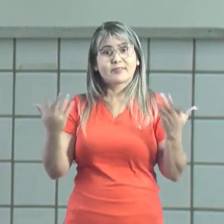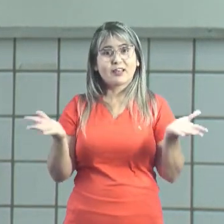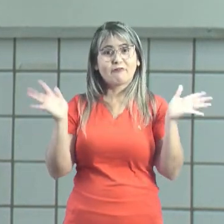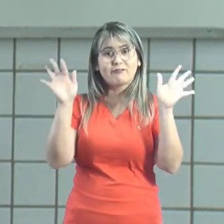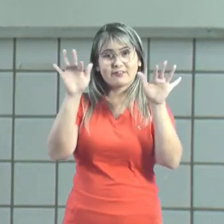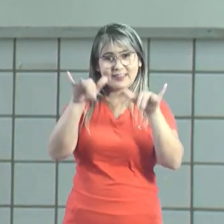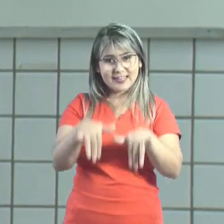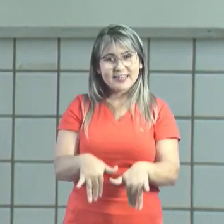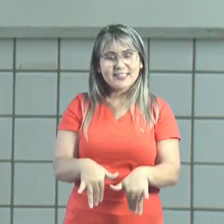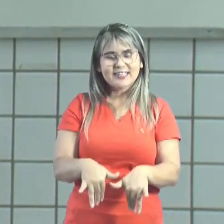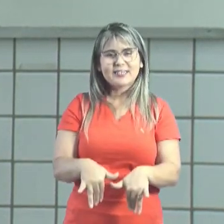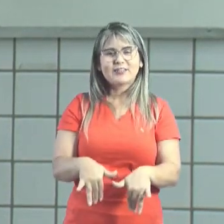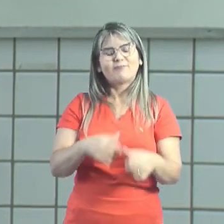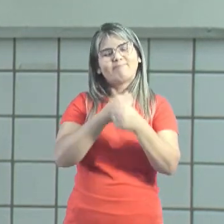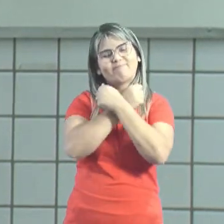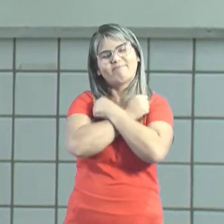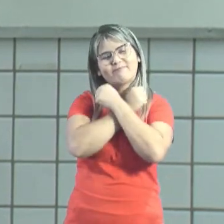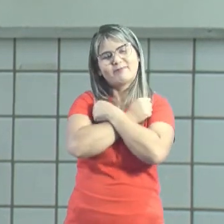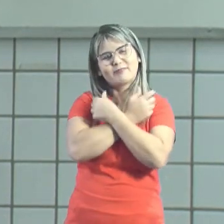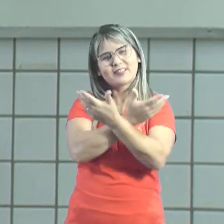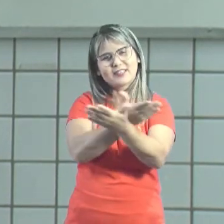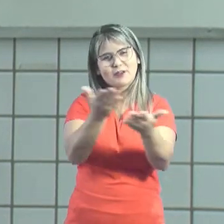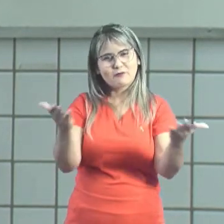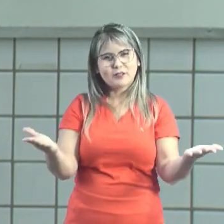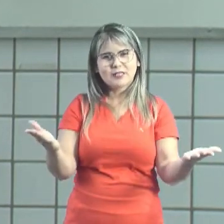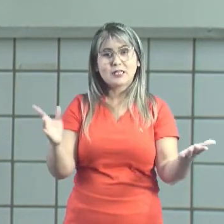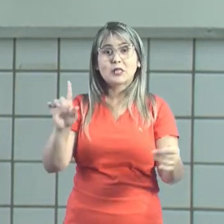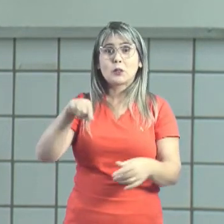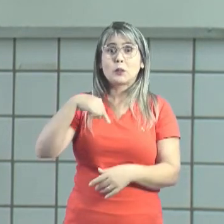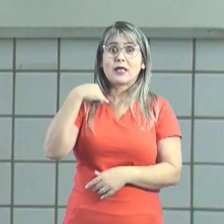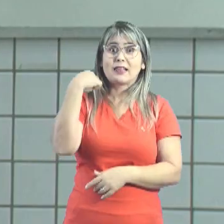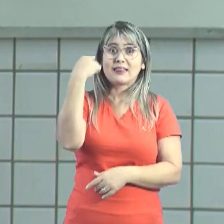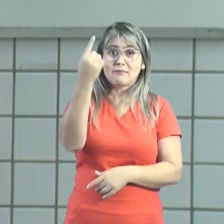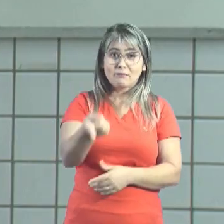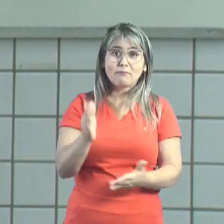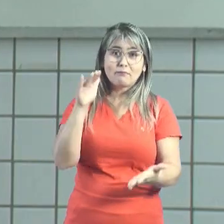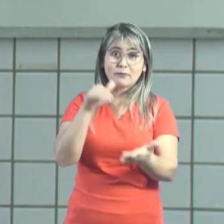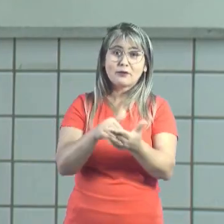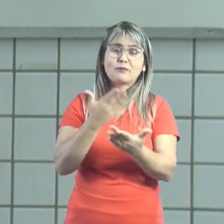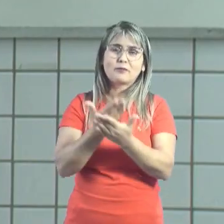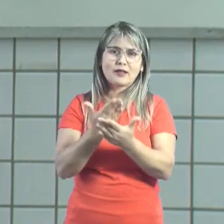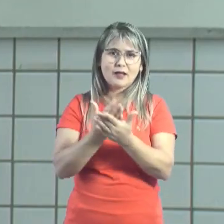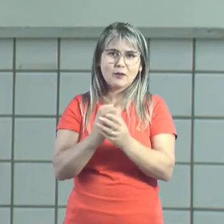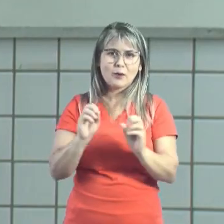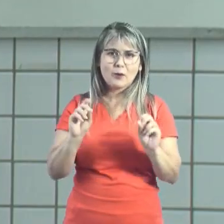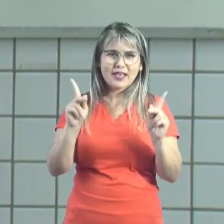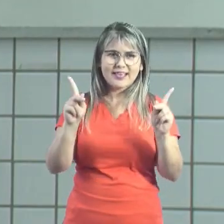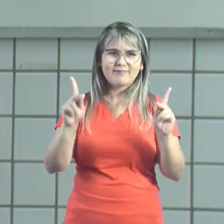Um abração a todos. Nos vemos na aula número 9. Tá bom?